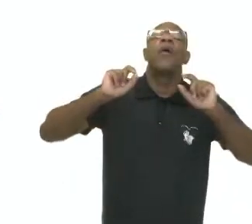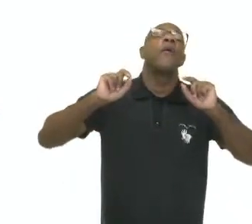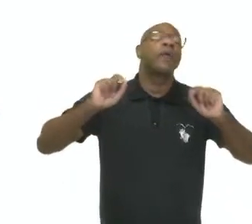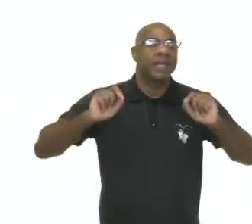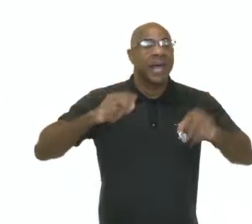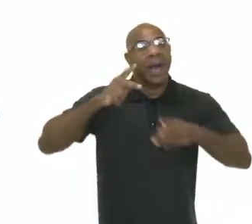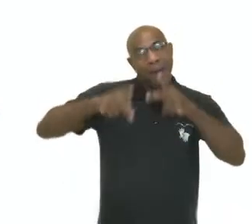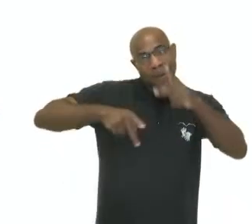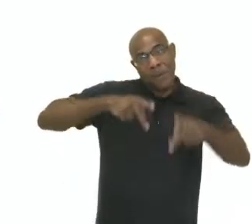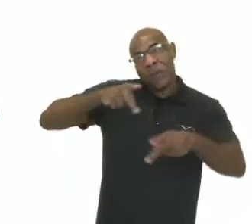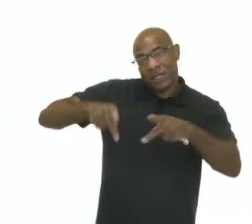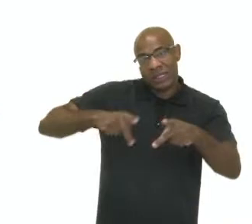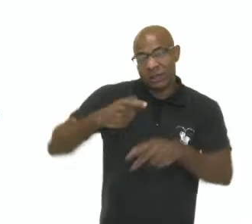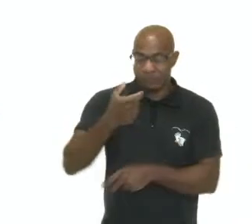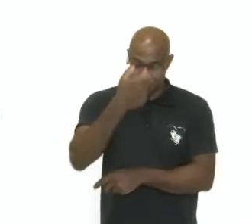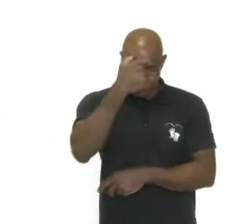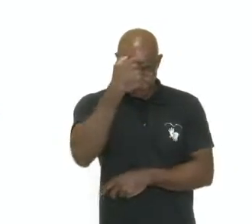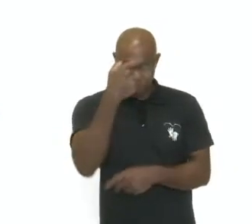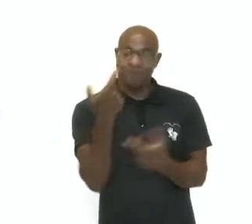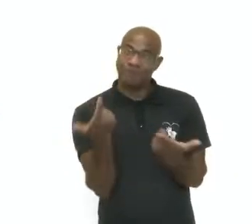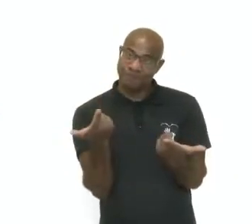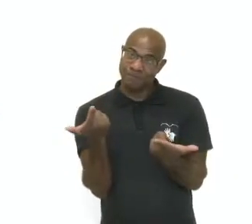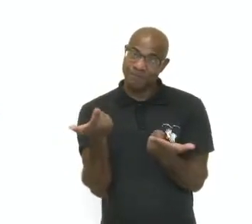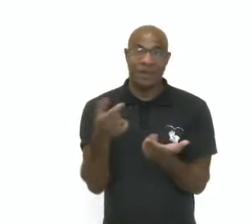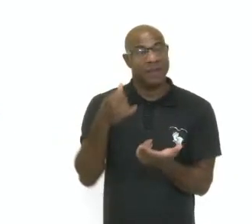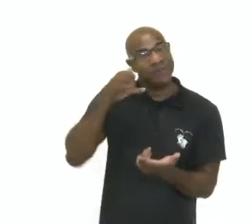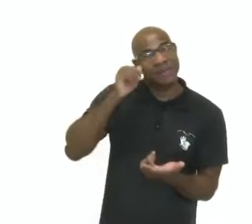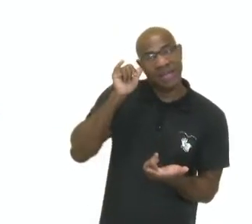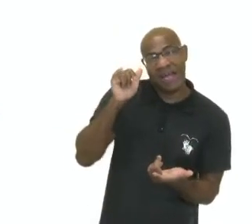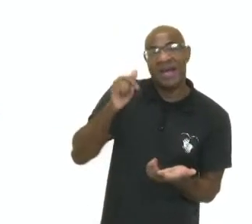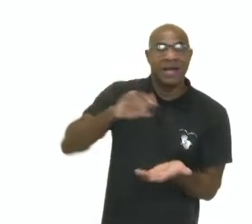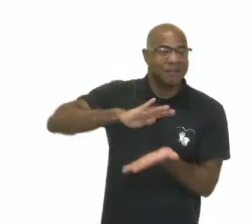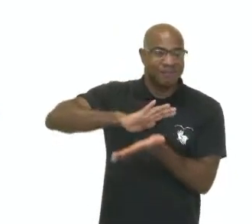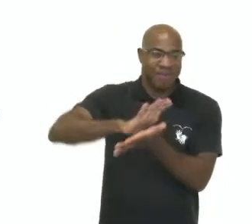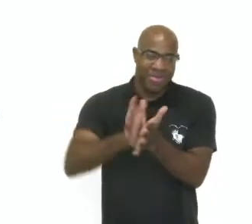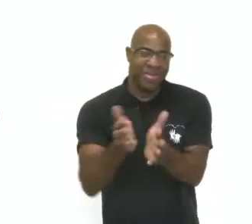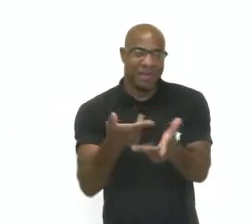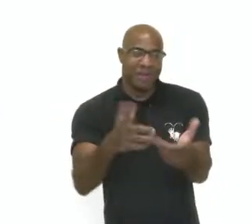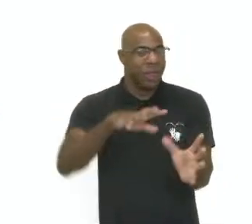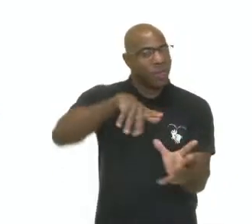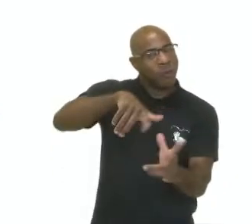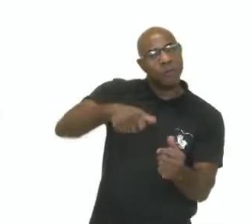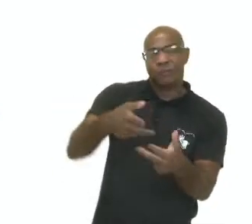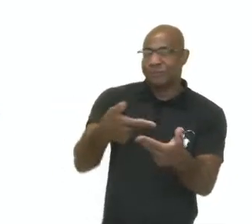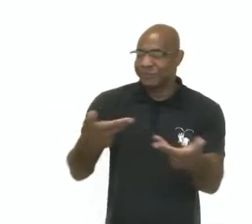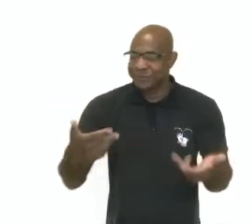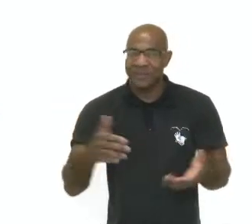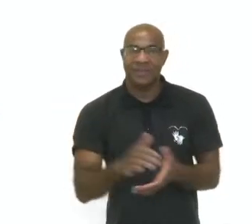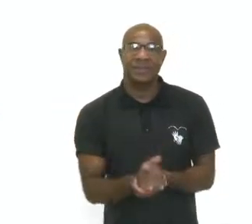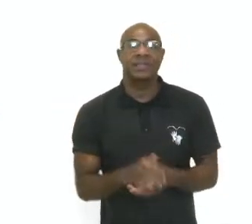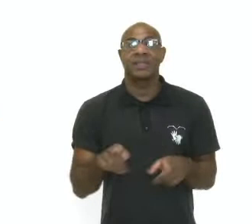entrevista exclusiva a Galileu, Bessala fala sobre consumo consciente,